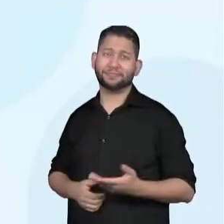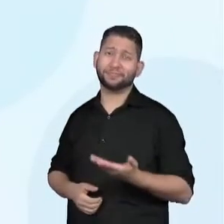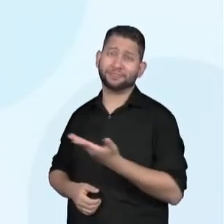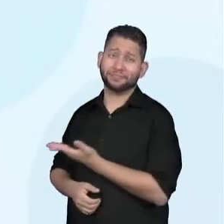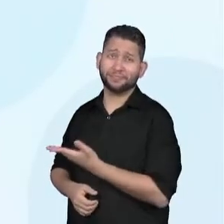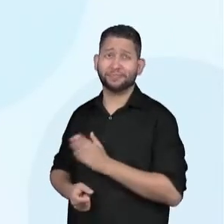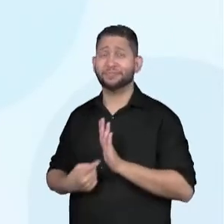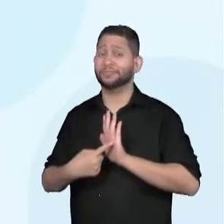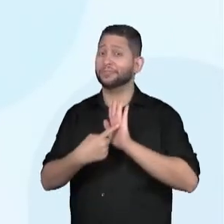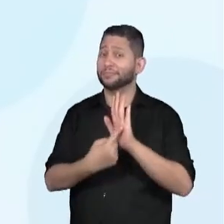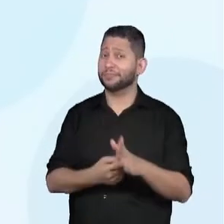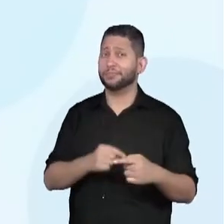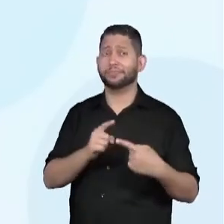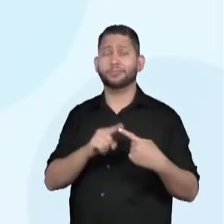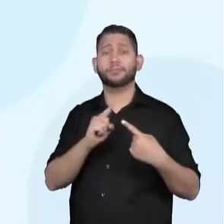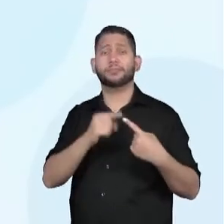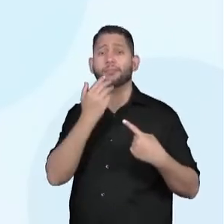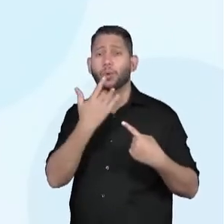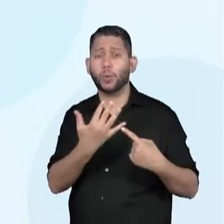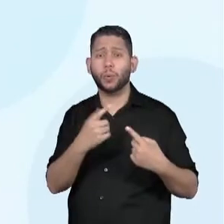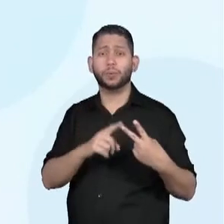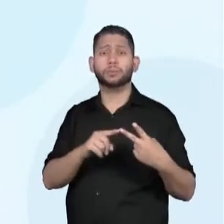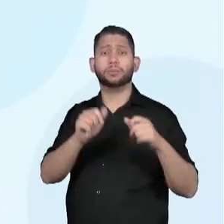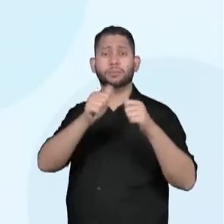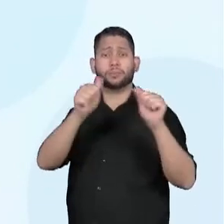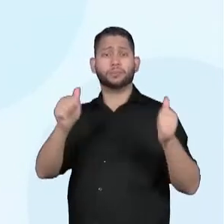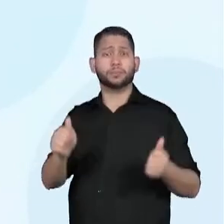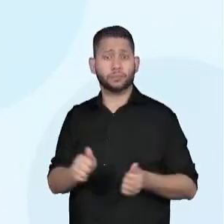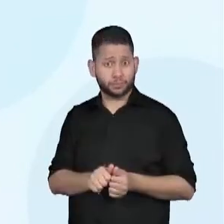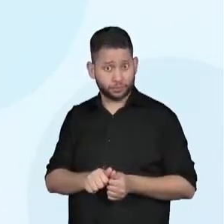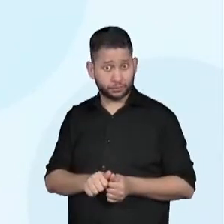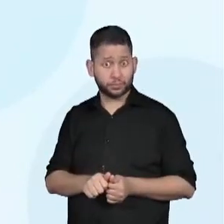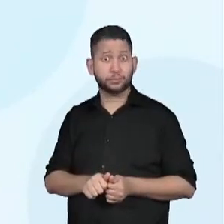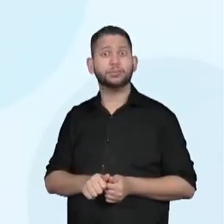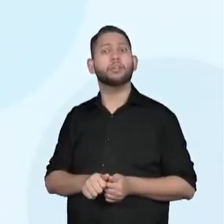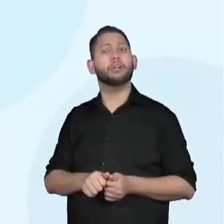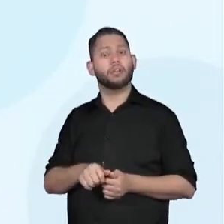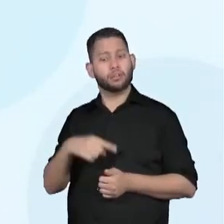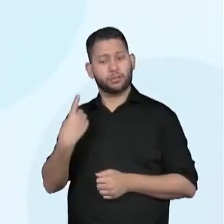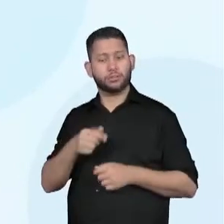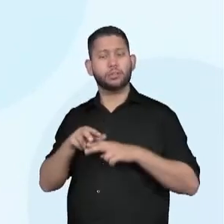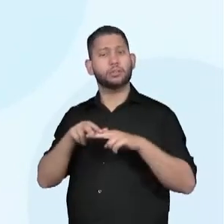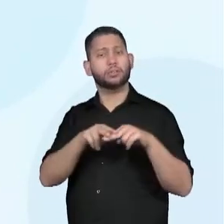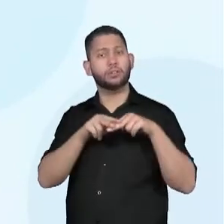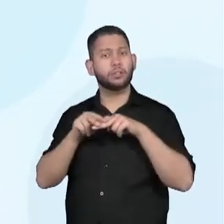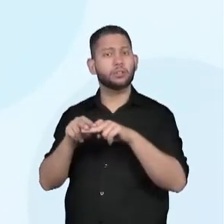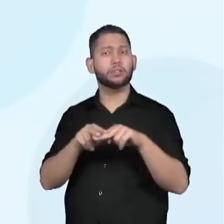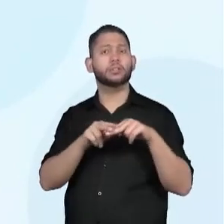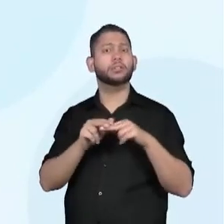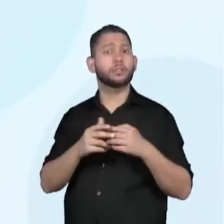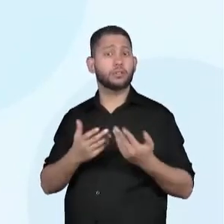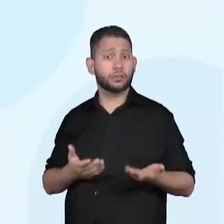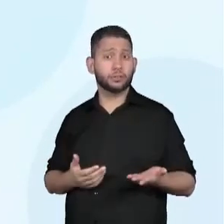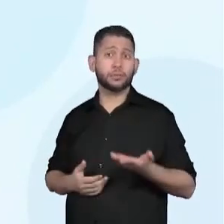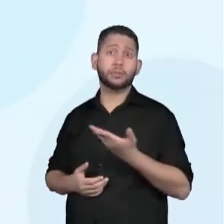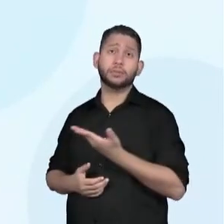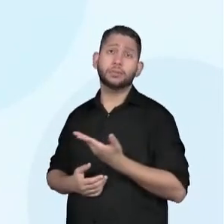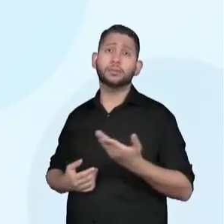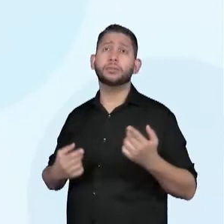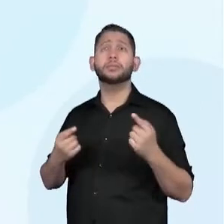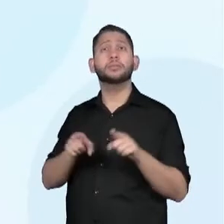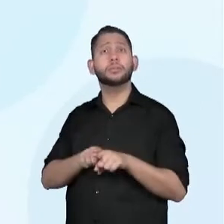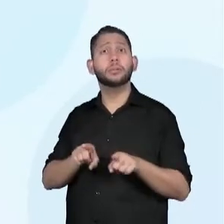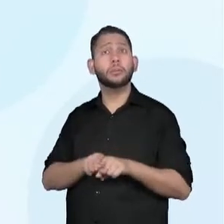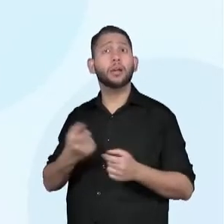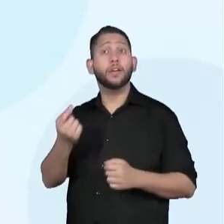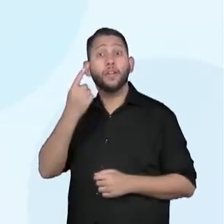review colors and shapes. Nós vamos revisar as cores e as formas geométricas. And